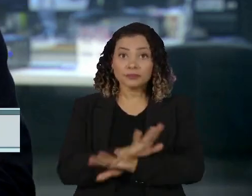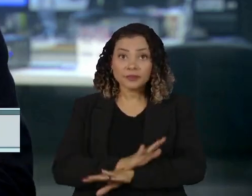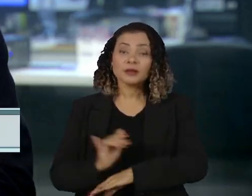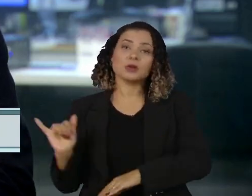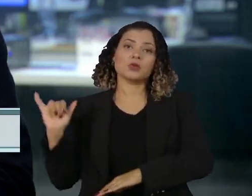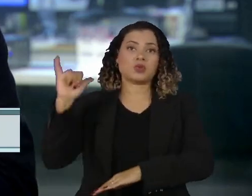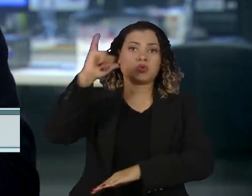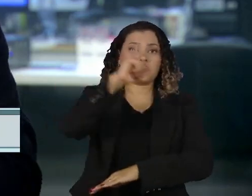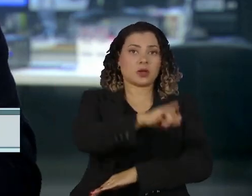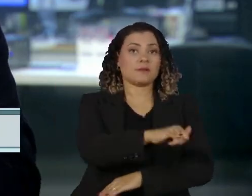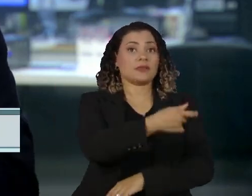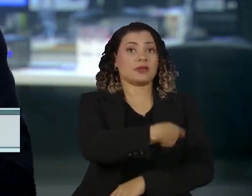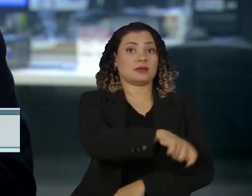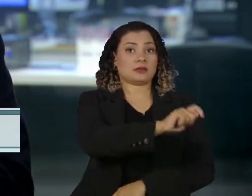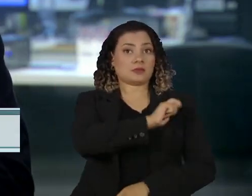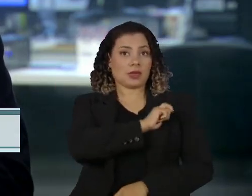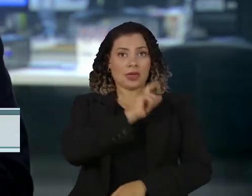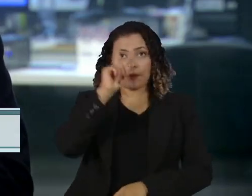de encontros com,